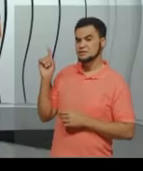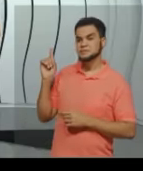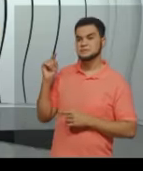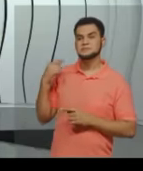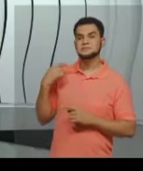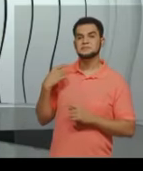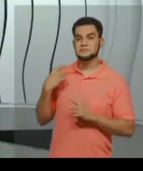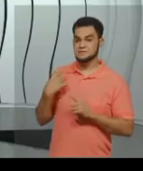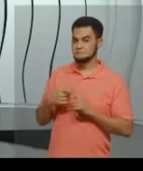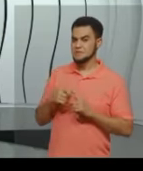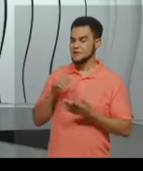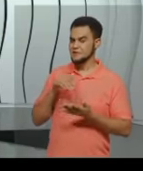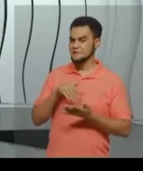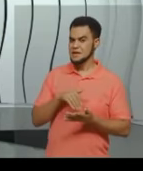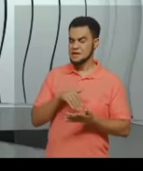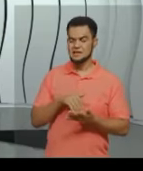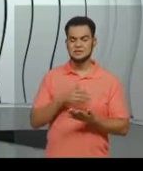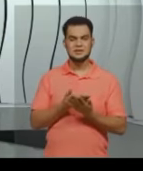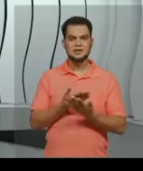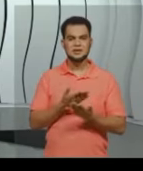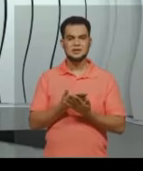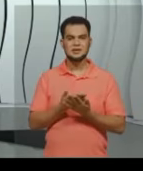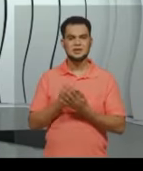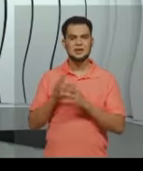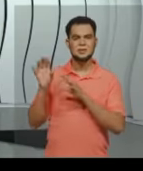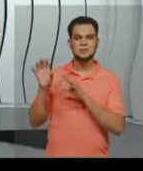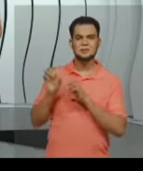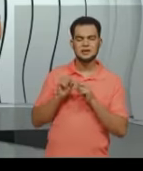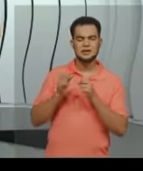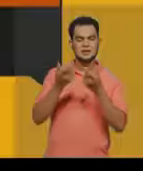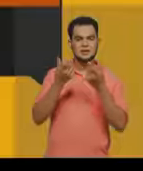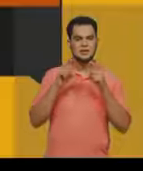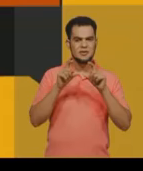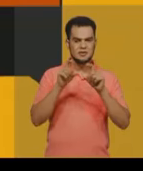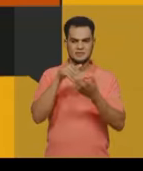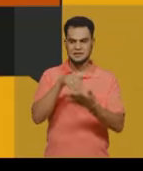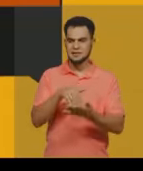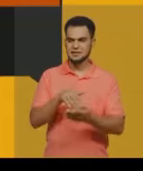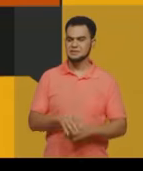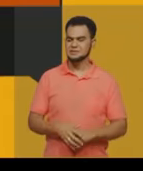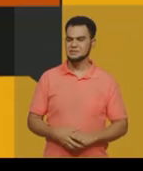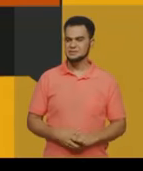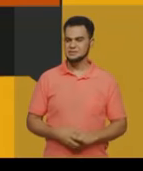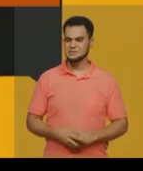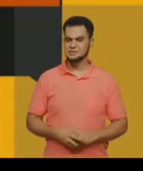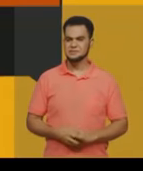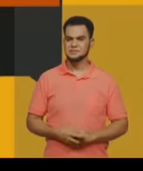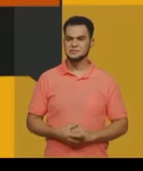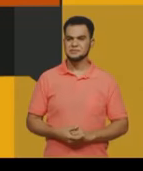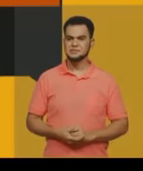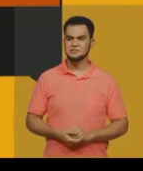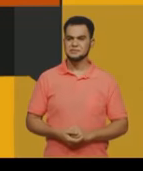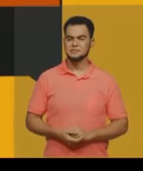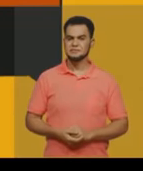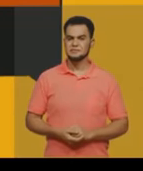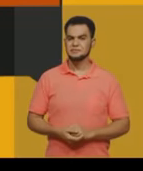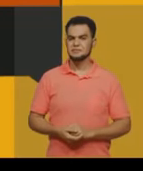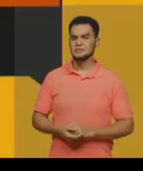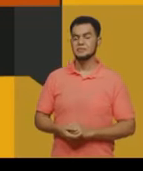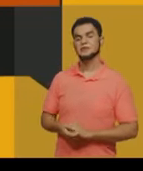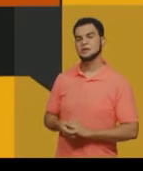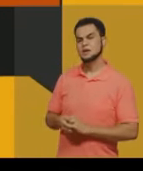porque a gente vai terminar a aula com esse dizer aqui, que eu peguei como um dizer que finaliza. There's a voice. Eu peguei tentar fazer aqui,